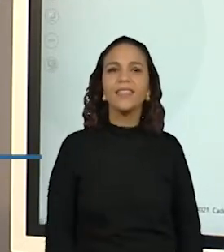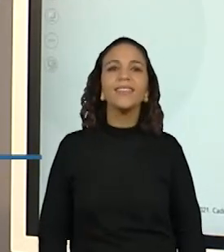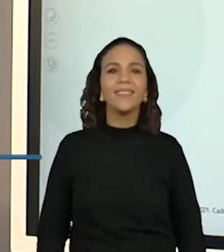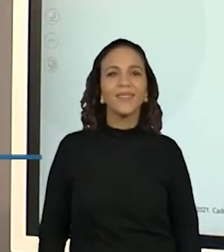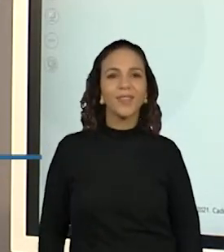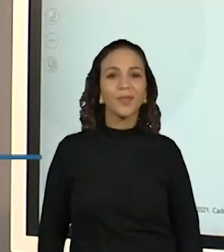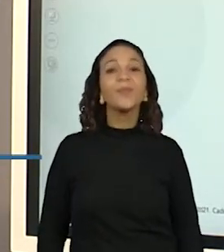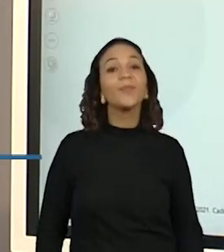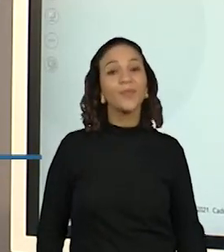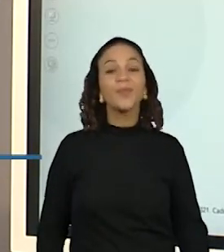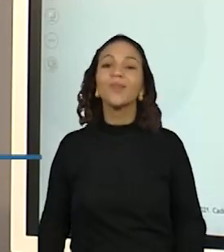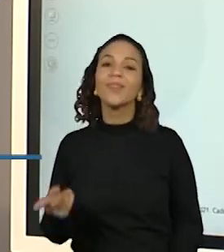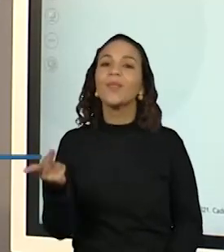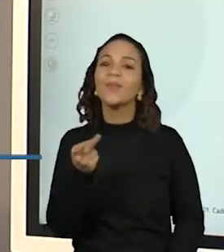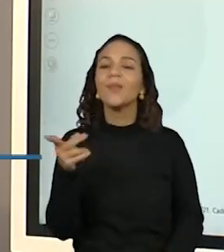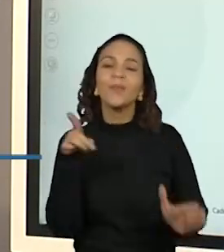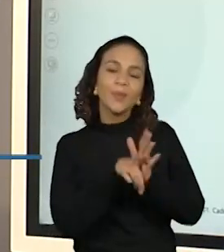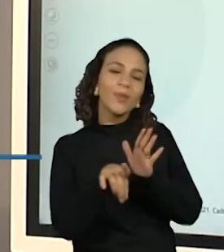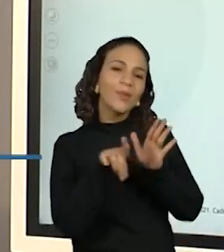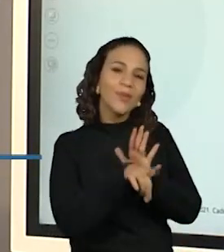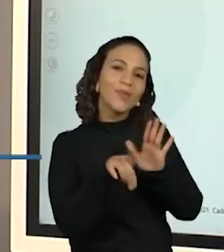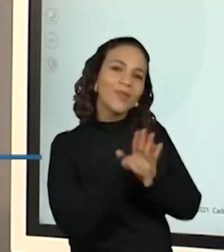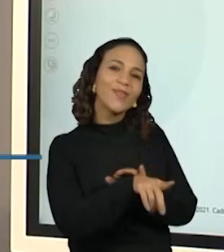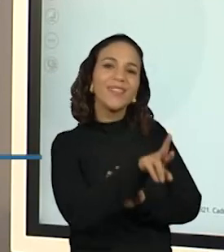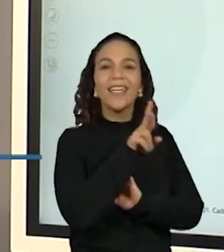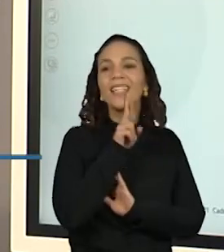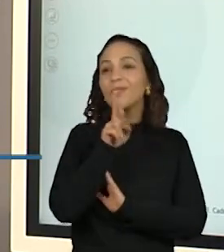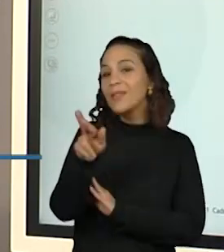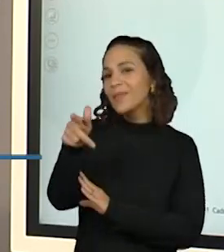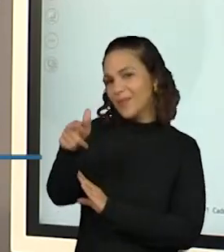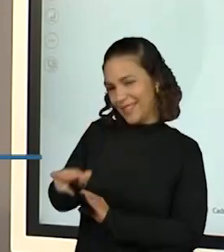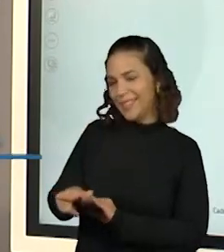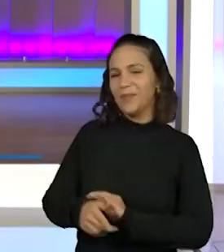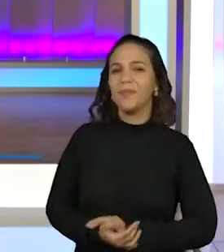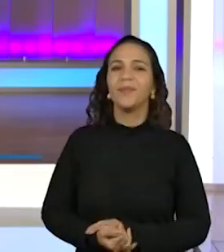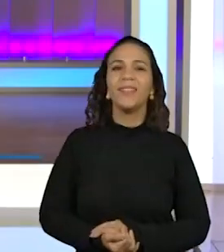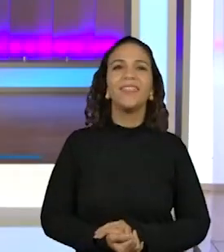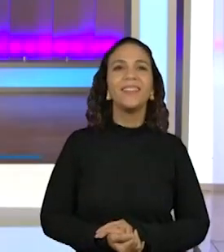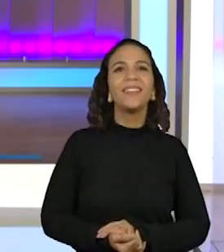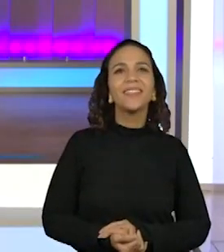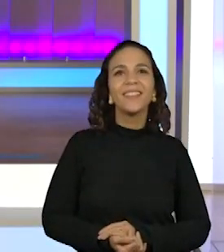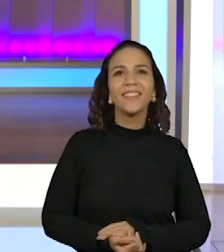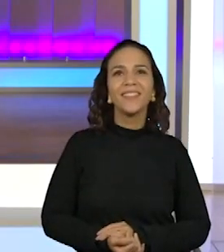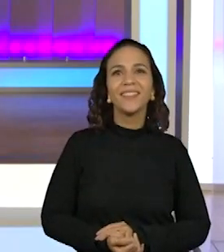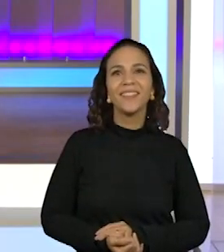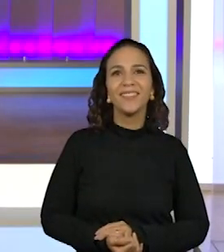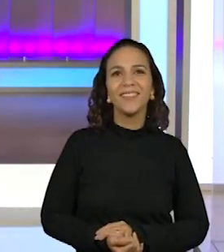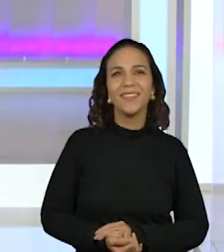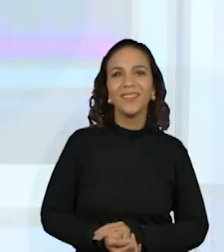que o Cauã e o João fizeram. Mas temos mais informações no texto que segue.